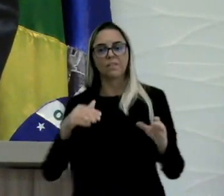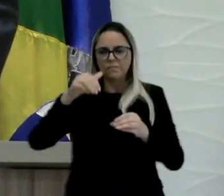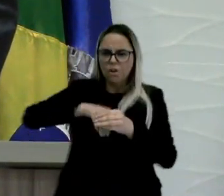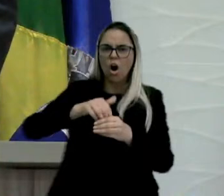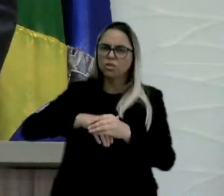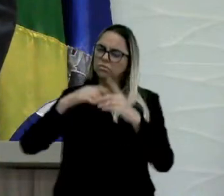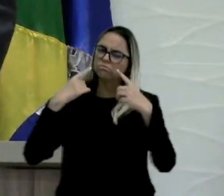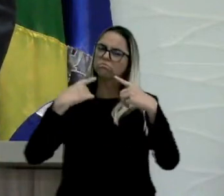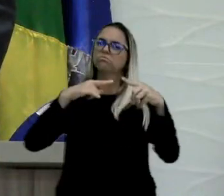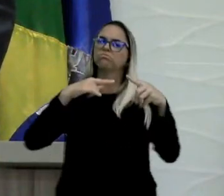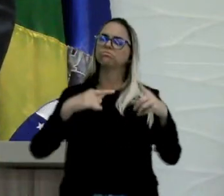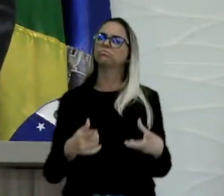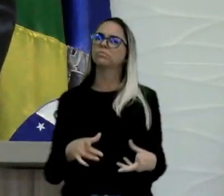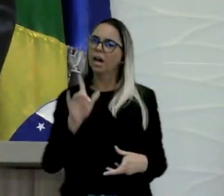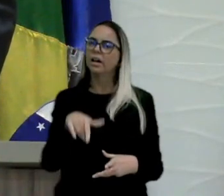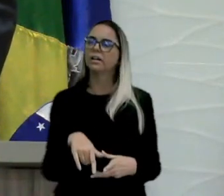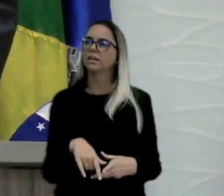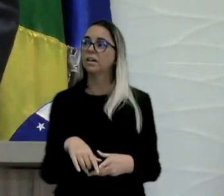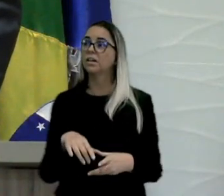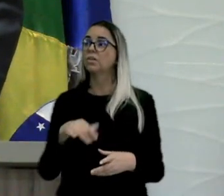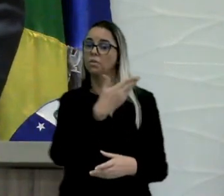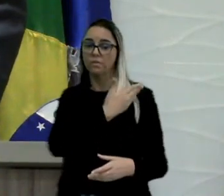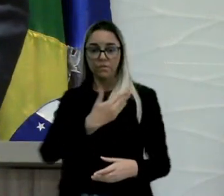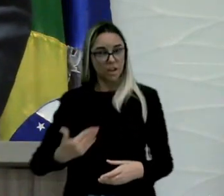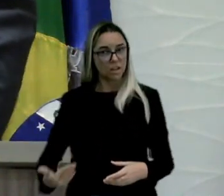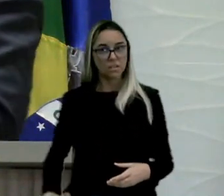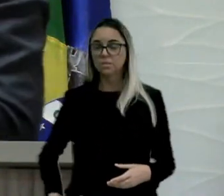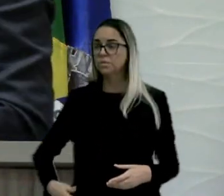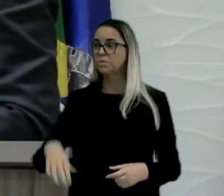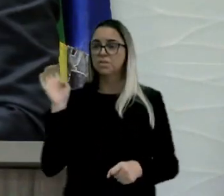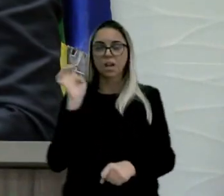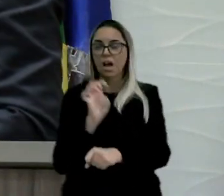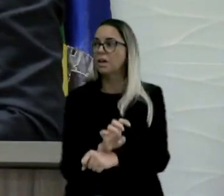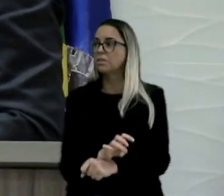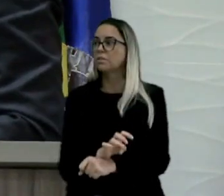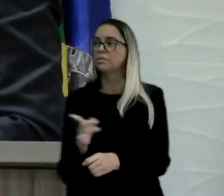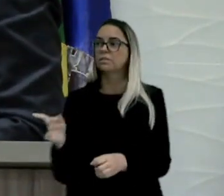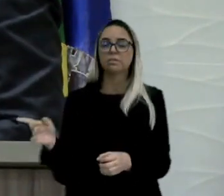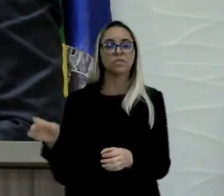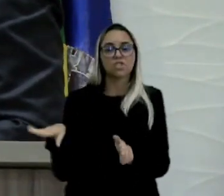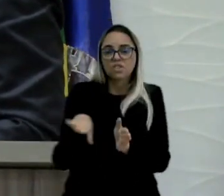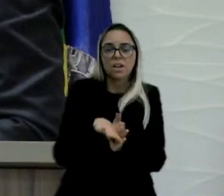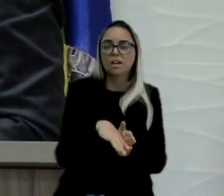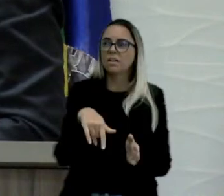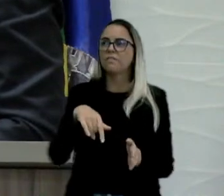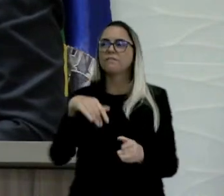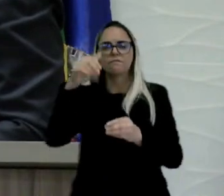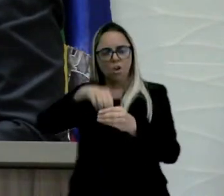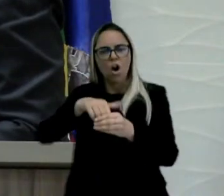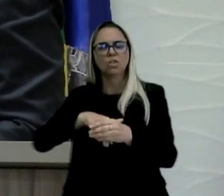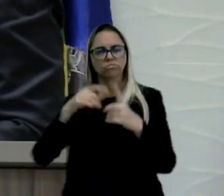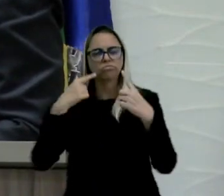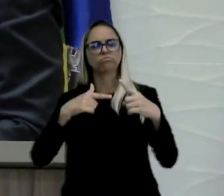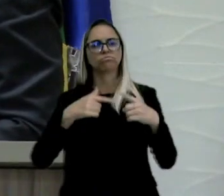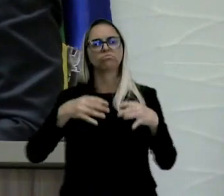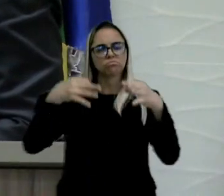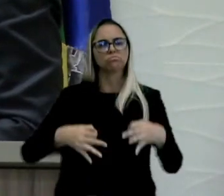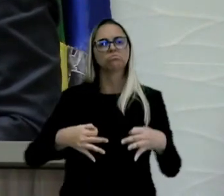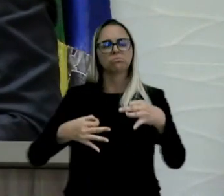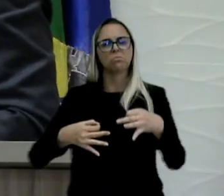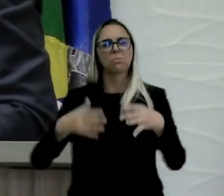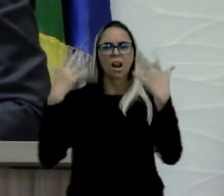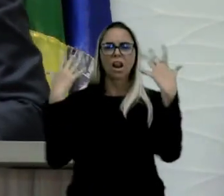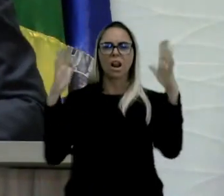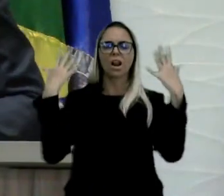repúdio que o governo do estado Venha porque a gente vai vai e não resolve nada o voto de repúdio tá de parabéns colega Léo e